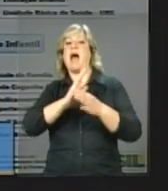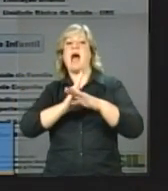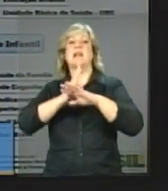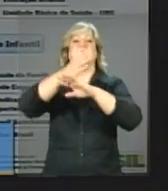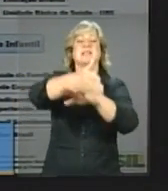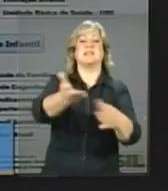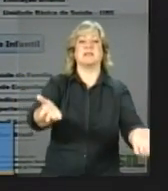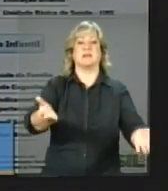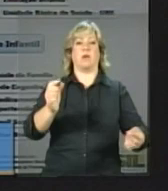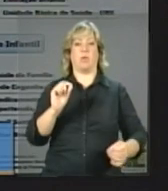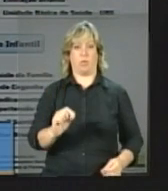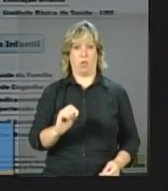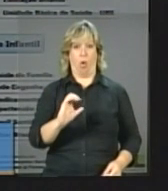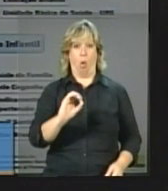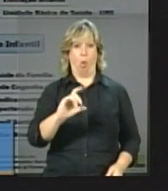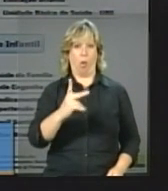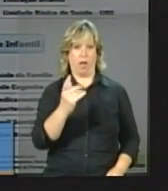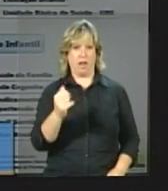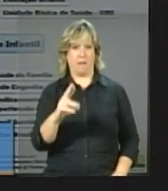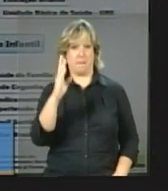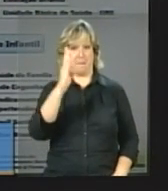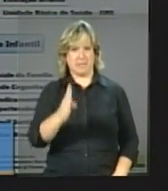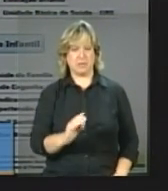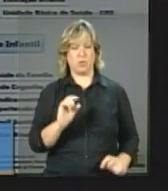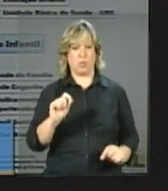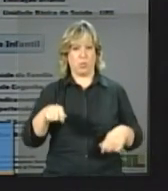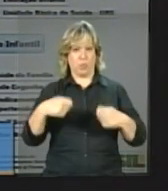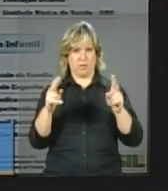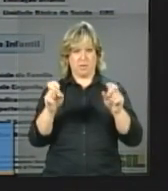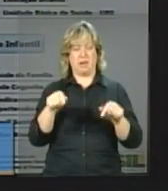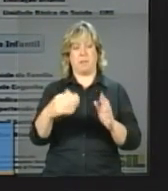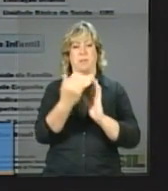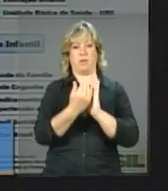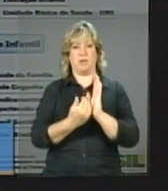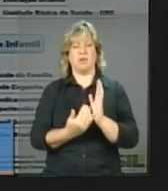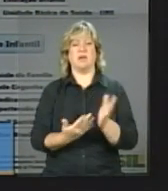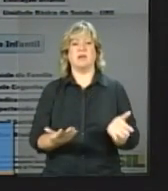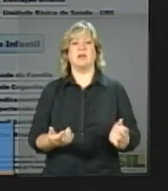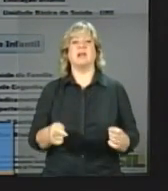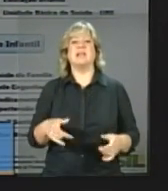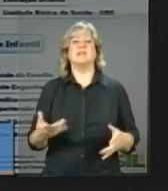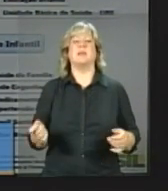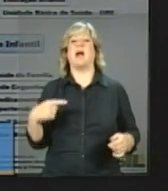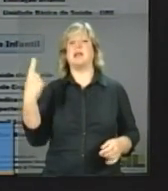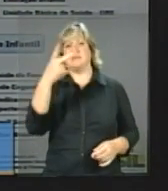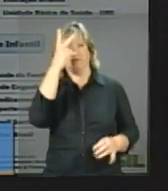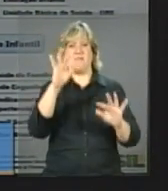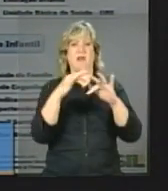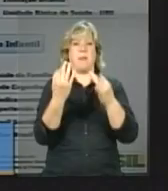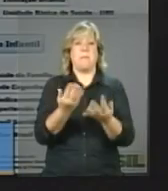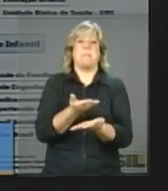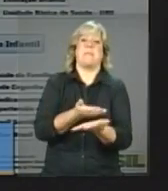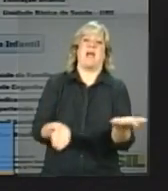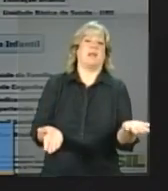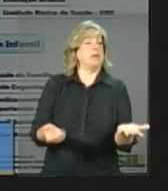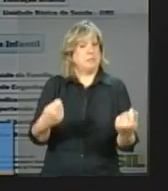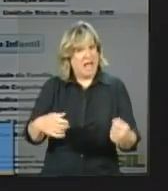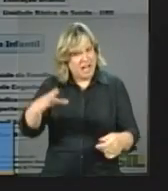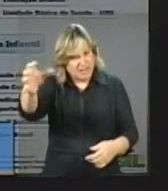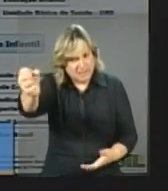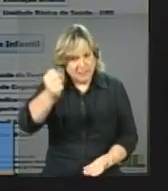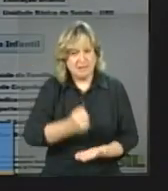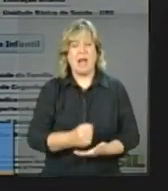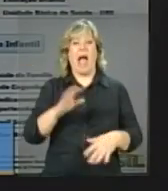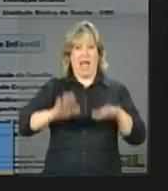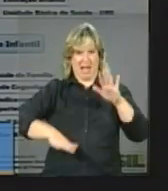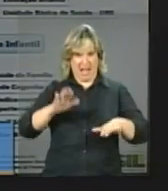ao Olhar Brasil, por exemplo, pode impedir essas famílias não só de ter bem-estar, como de ter acesso ao serviço público,